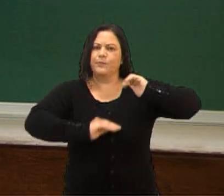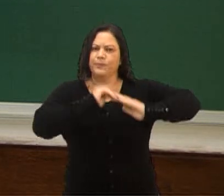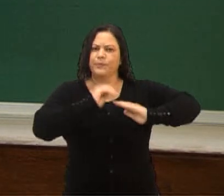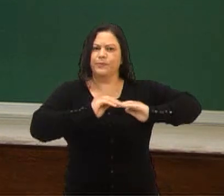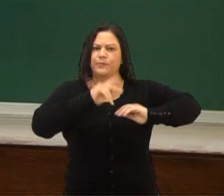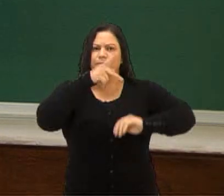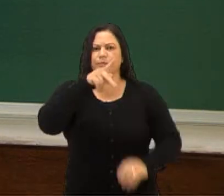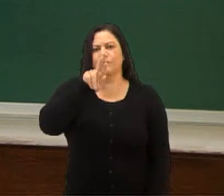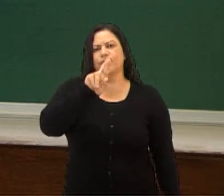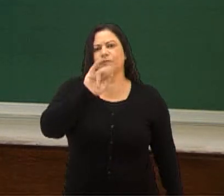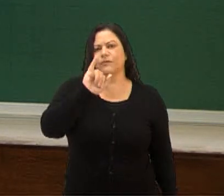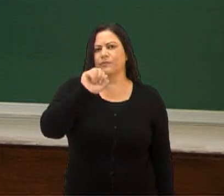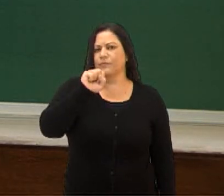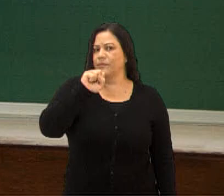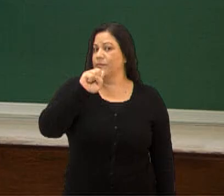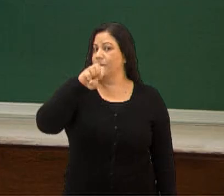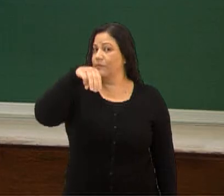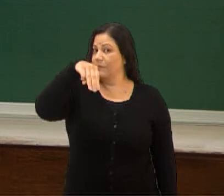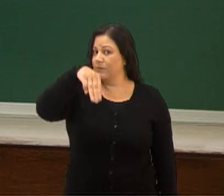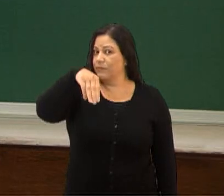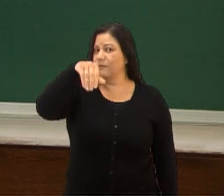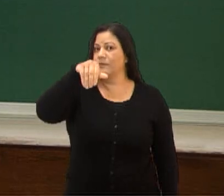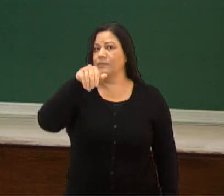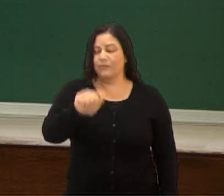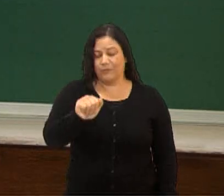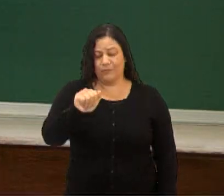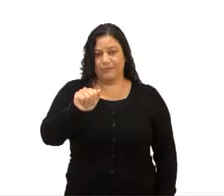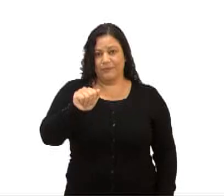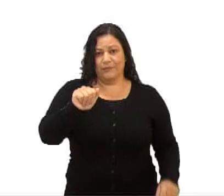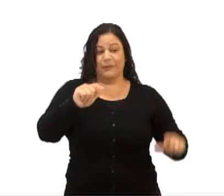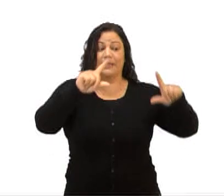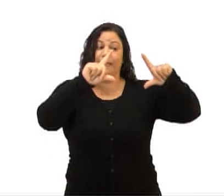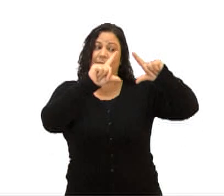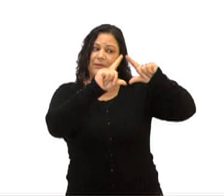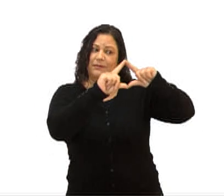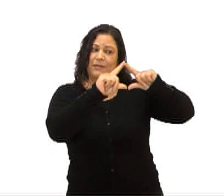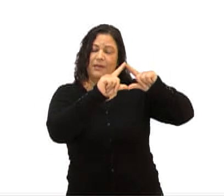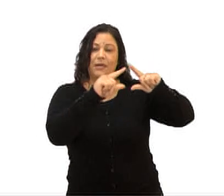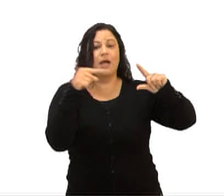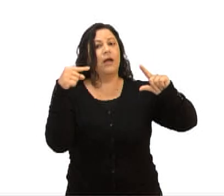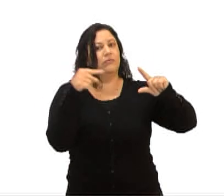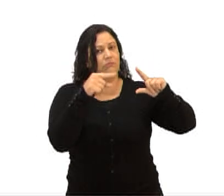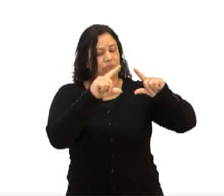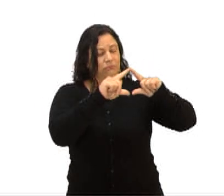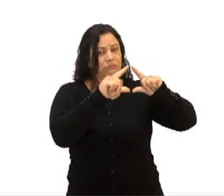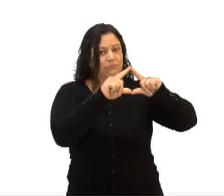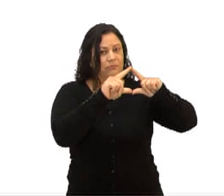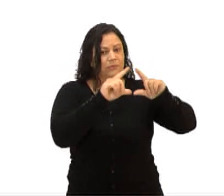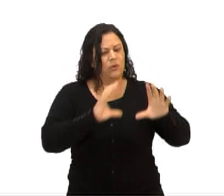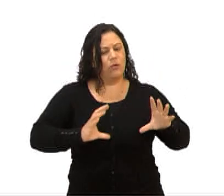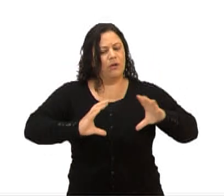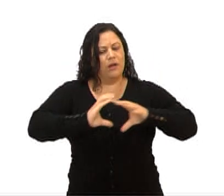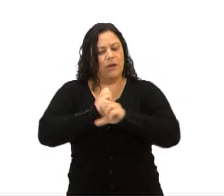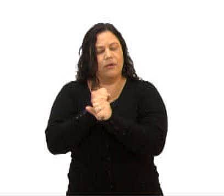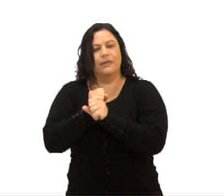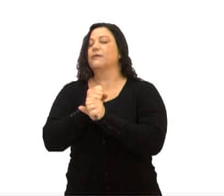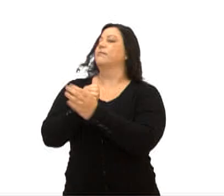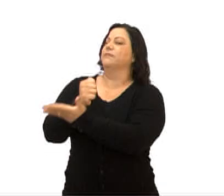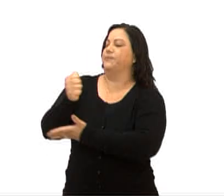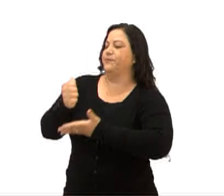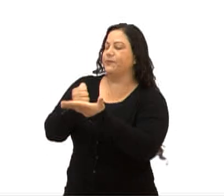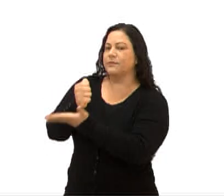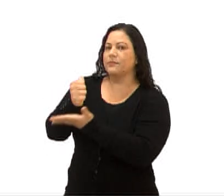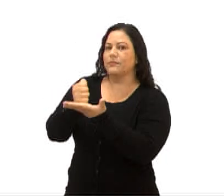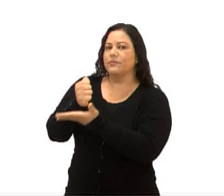prisma de base triangular, nós vamos calcular primeiro a área da base. Para isso é necessário saber